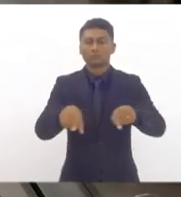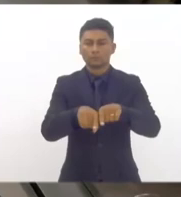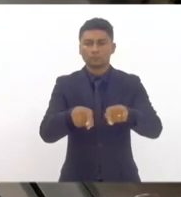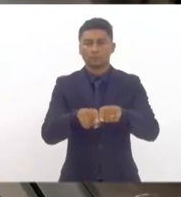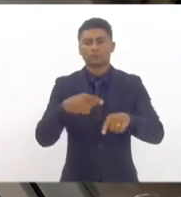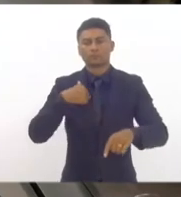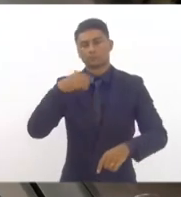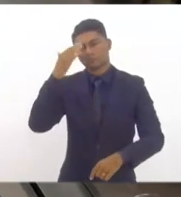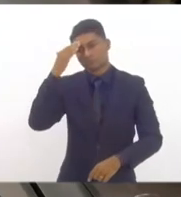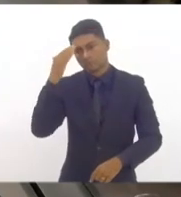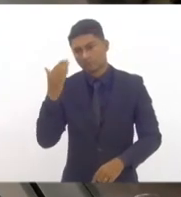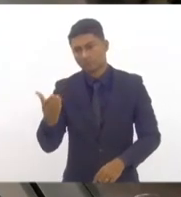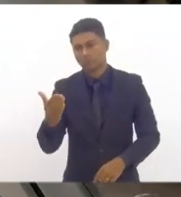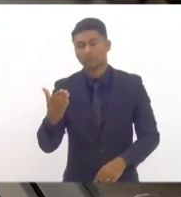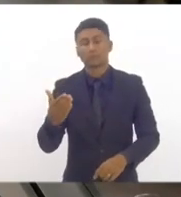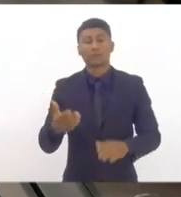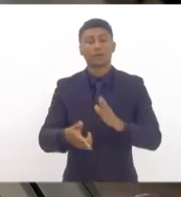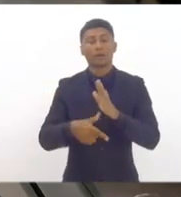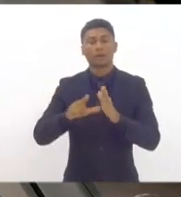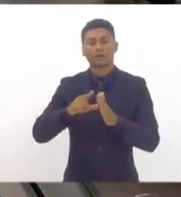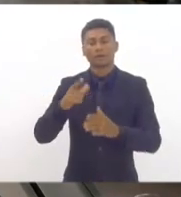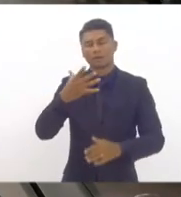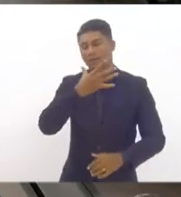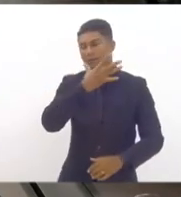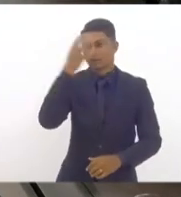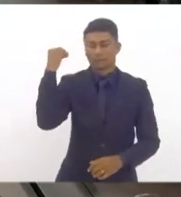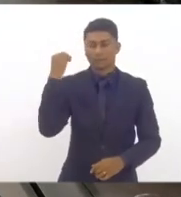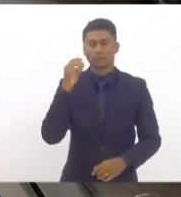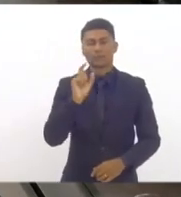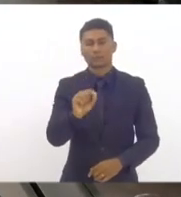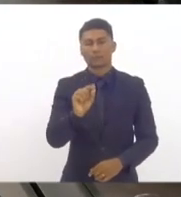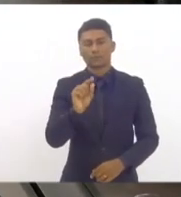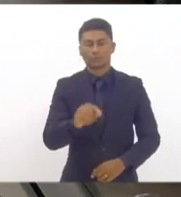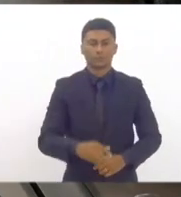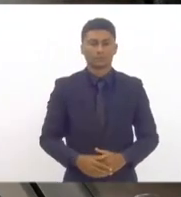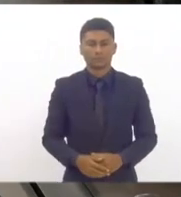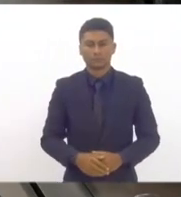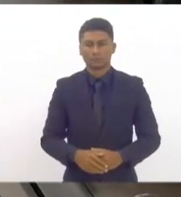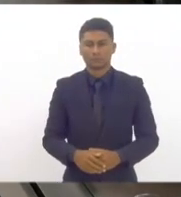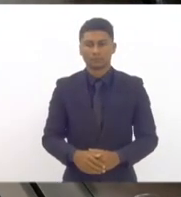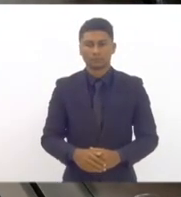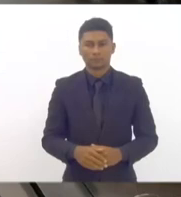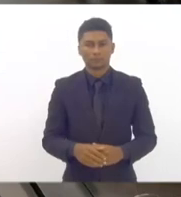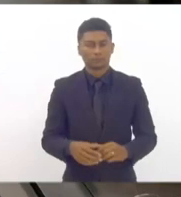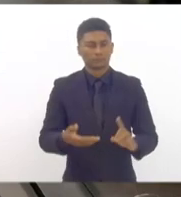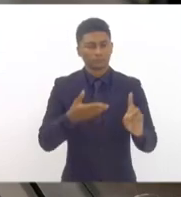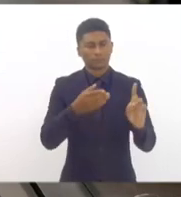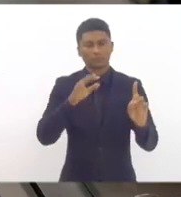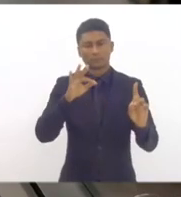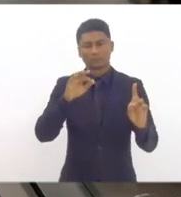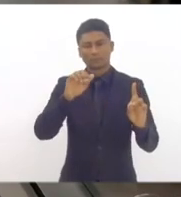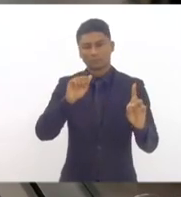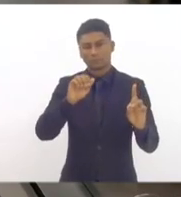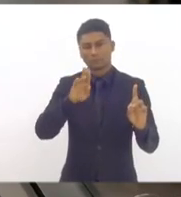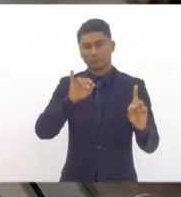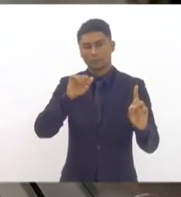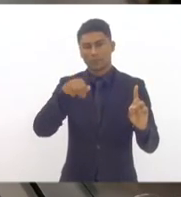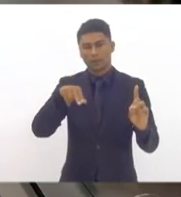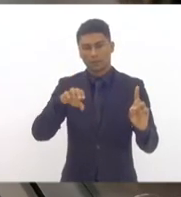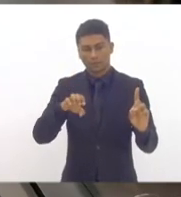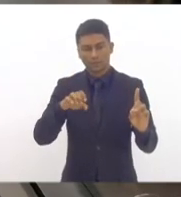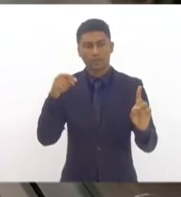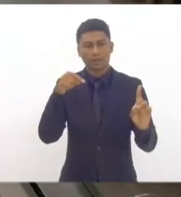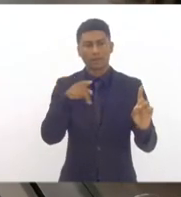agradecimento especial que eu esqueci no início desse processo a Fabiane Gil, da presidência